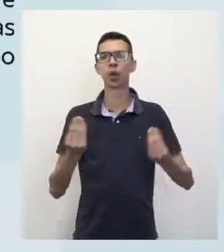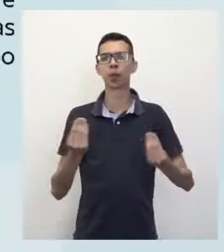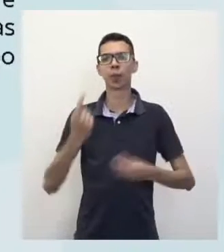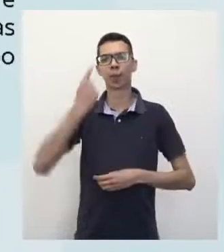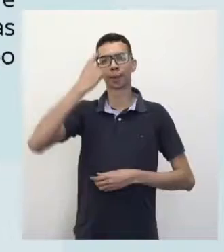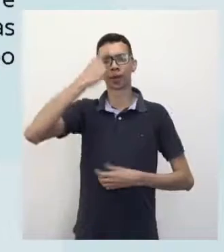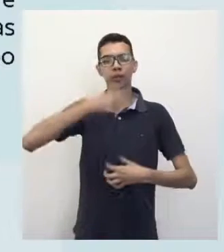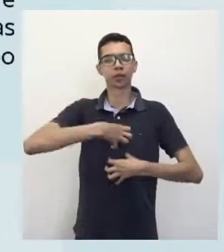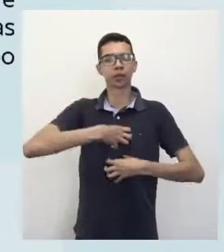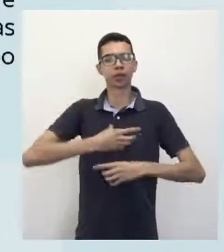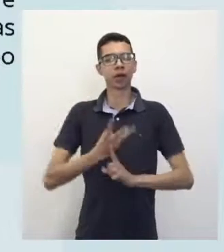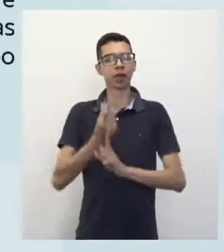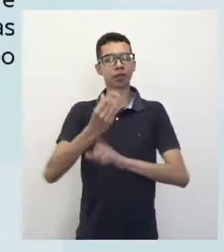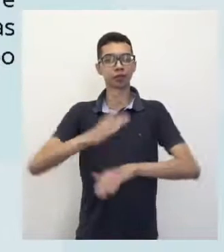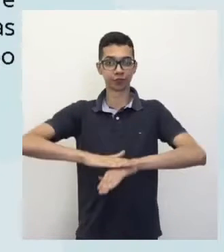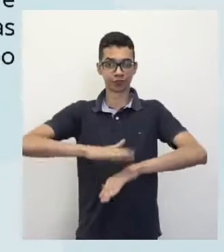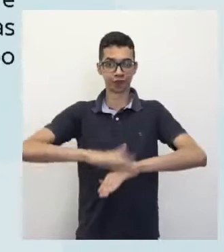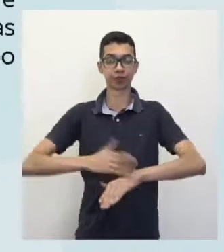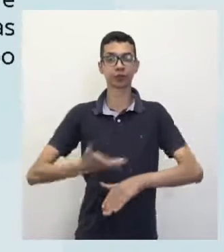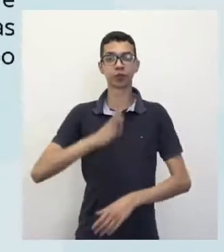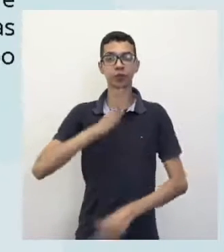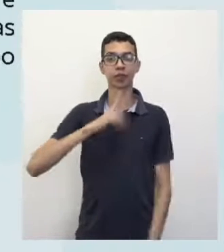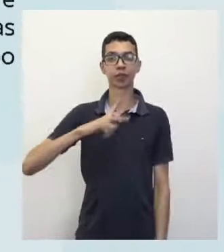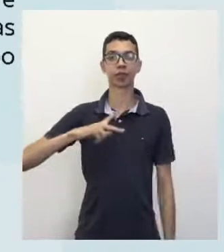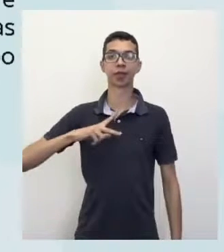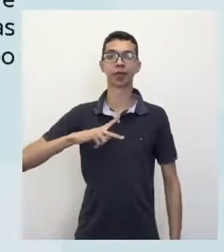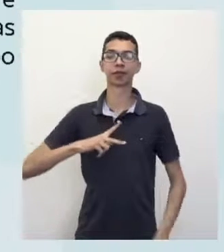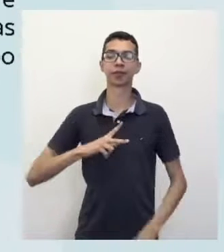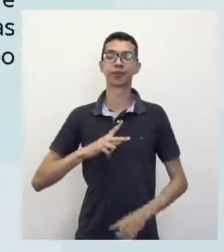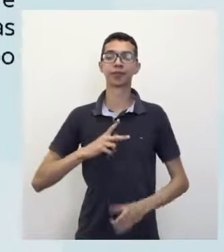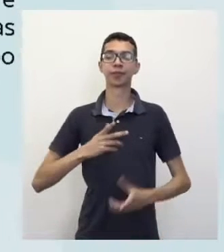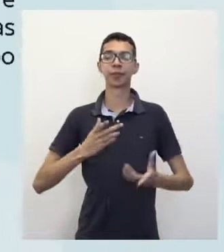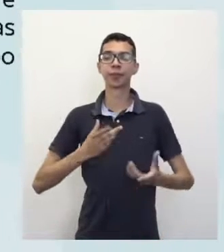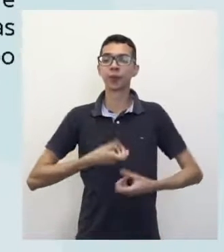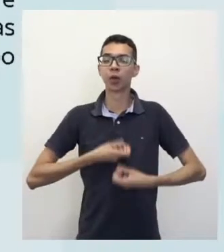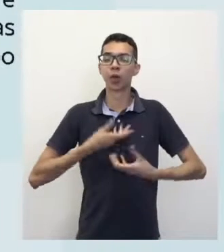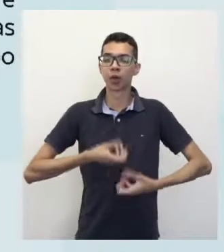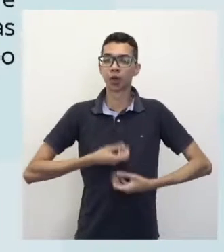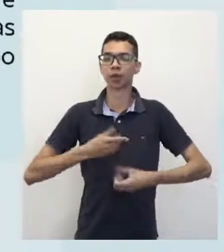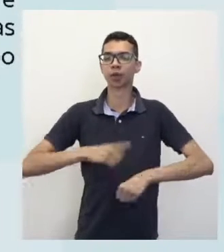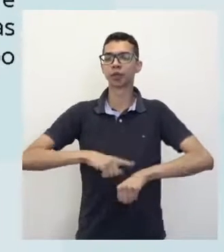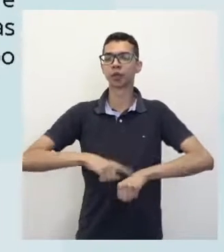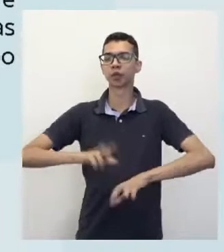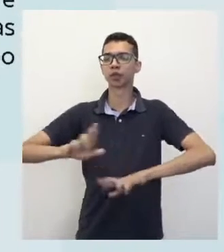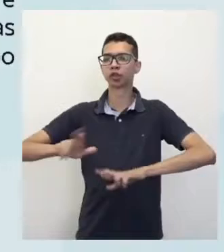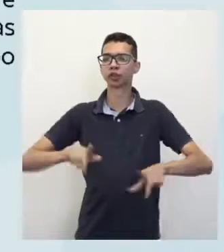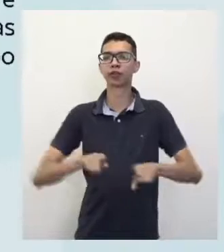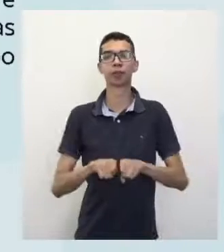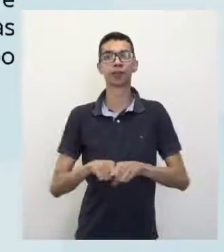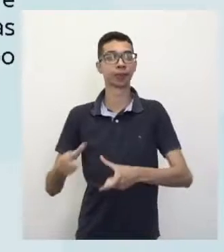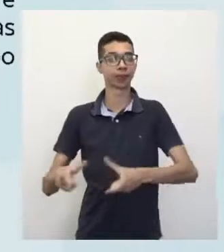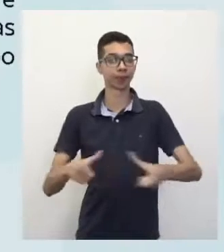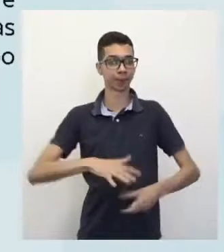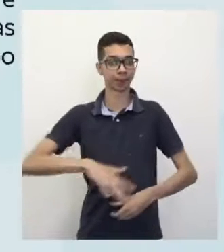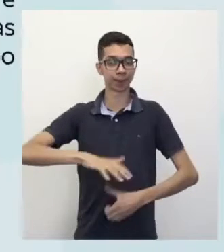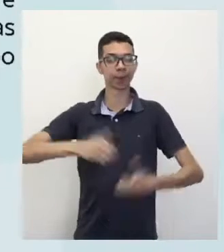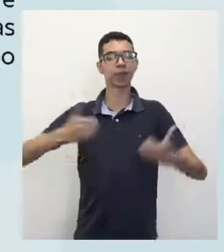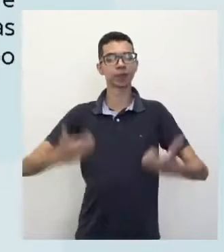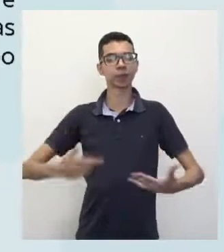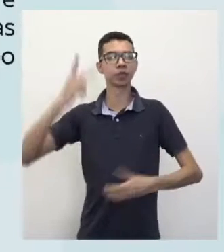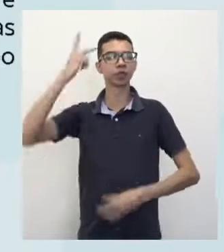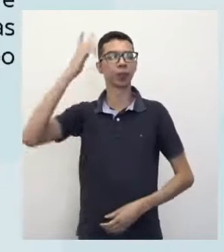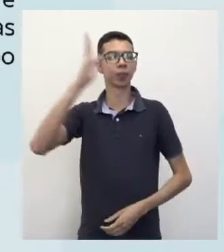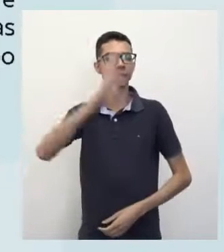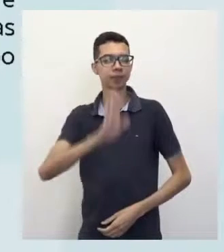arte. Conhecer poéticas pessoais em diferentes tempos e espaços, inclusive no contexto paulista e brasileiro, é viajar